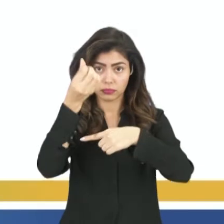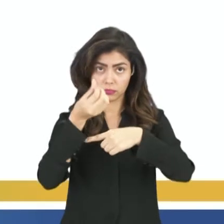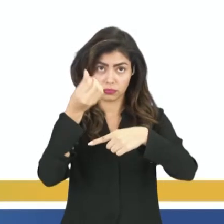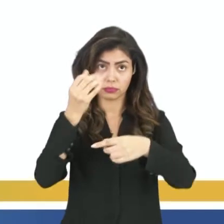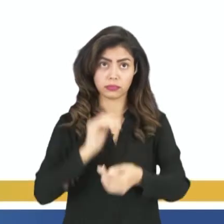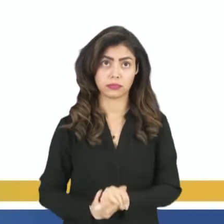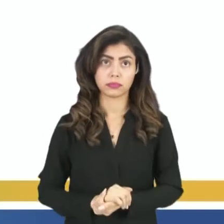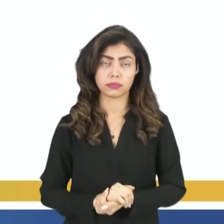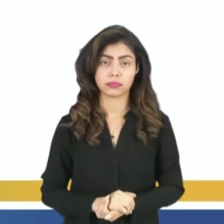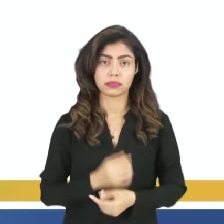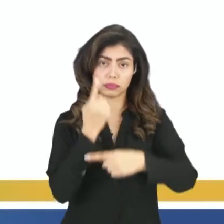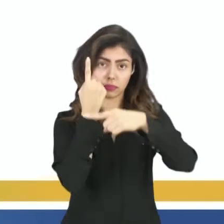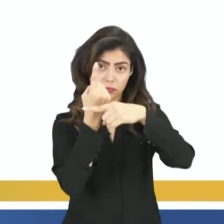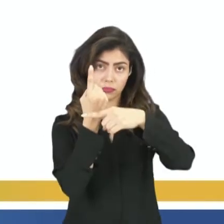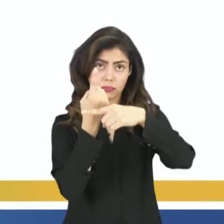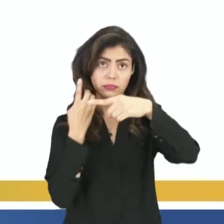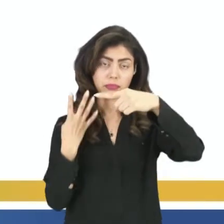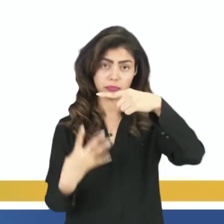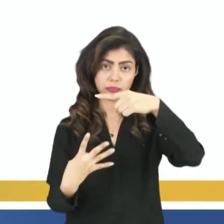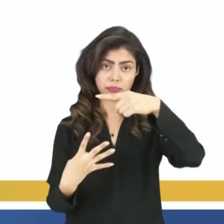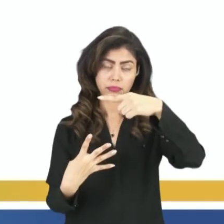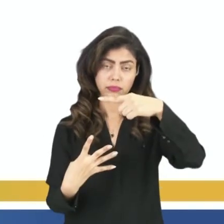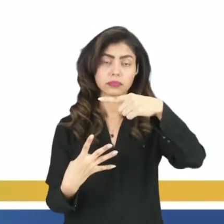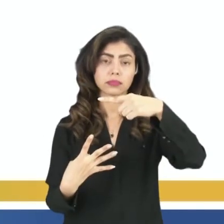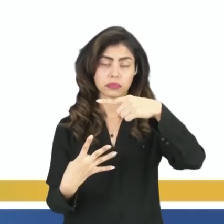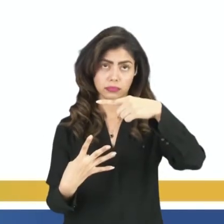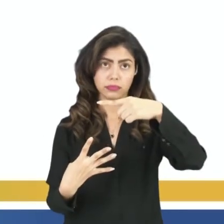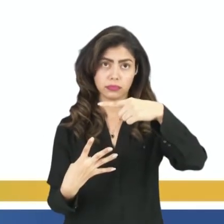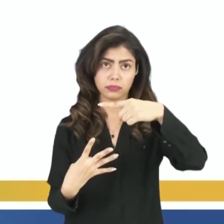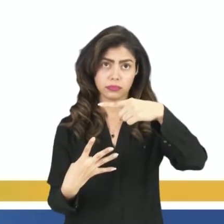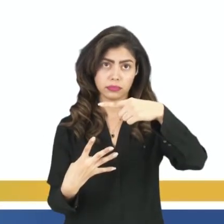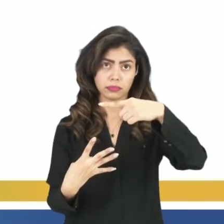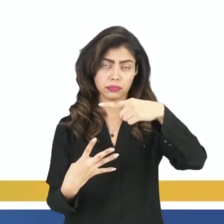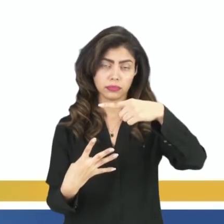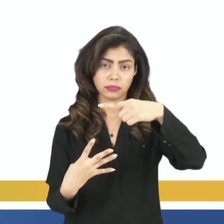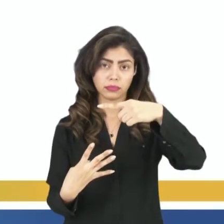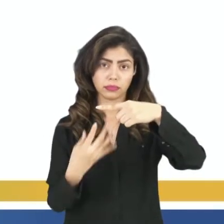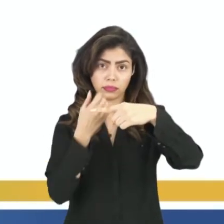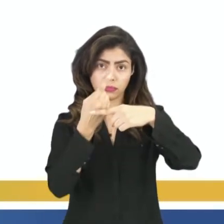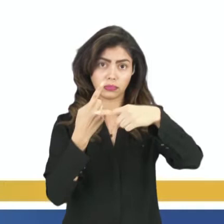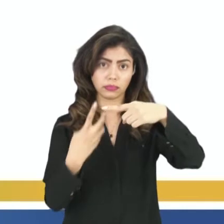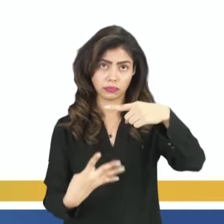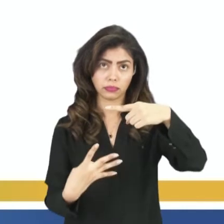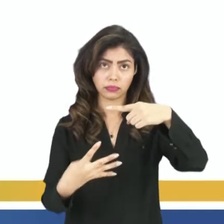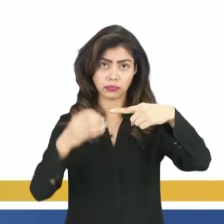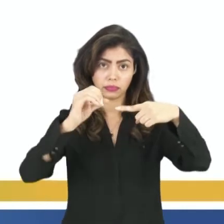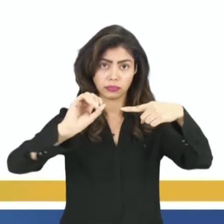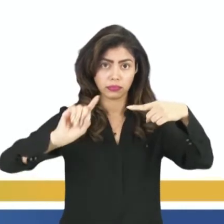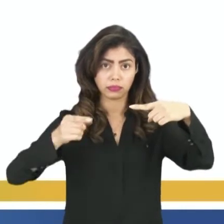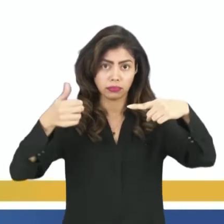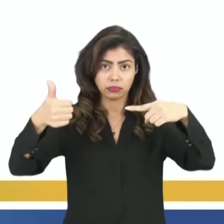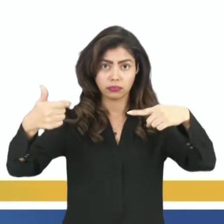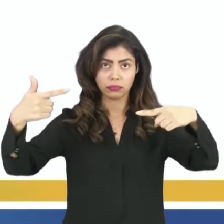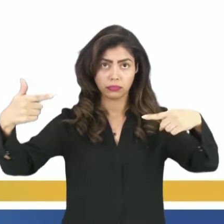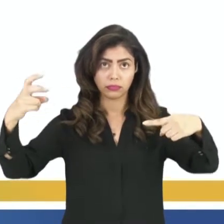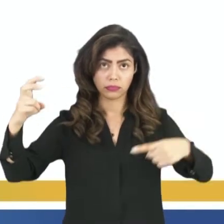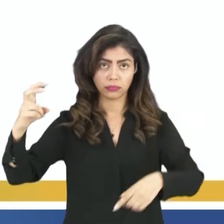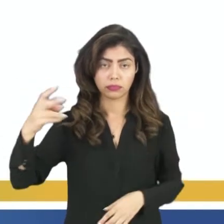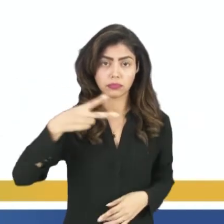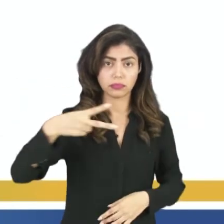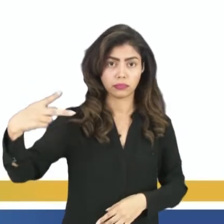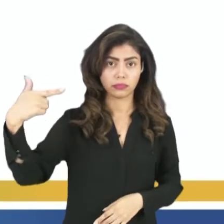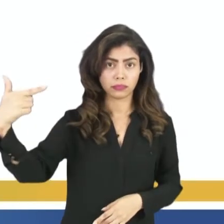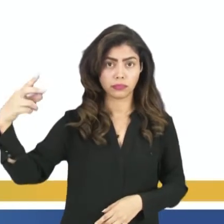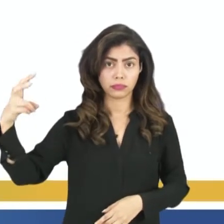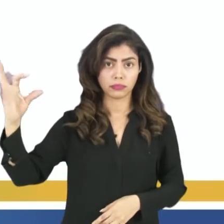6, 6 dividido para 6 dá 1 e 24 por 6 dá 4. 1 dividido para 4 dá 0,25, que